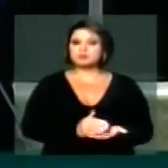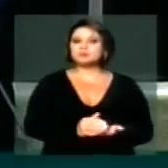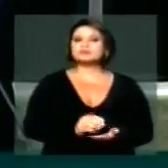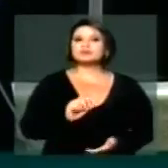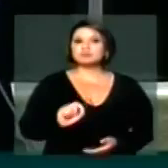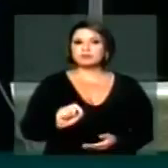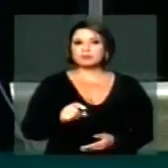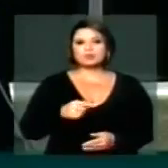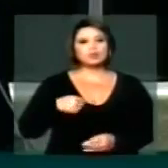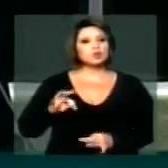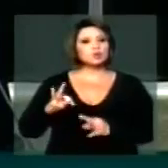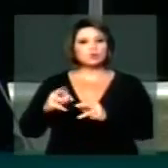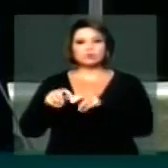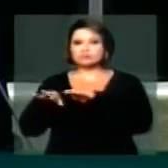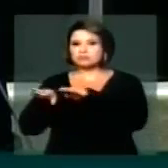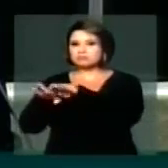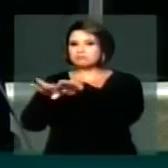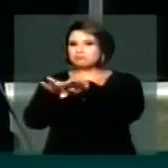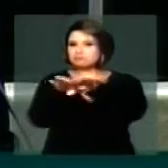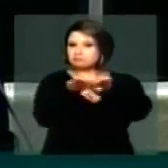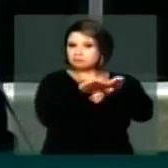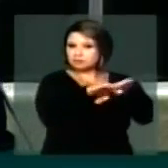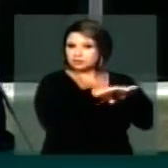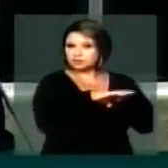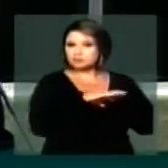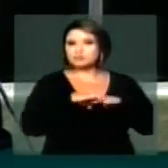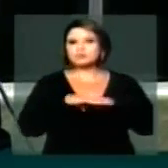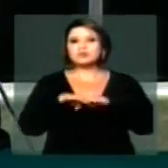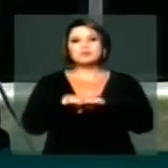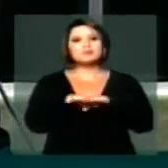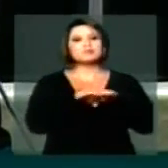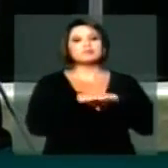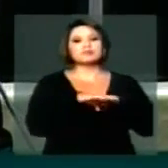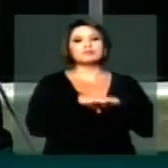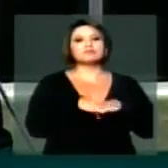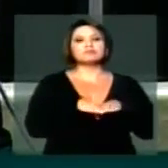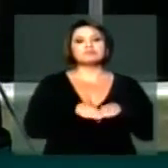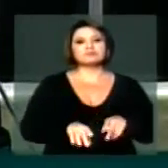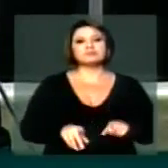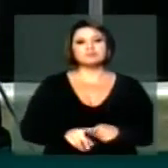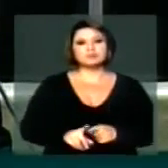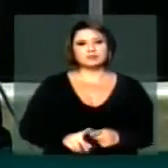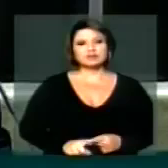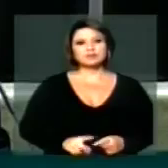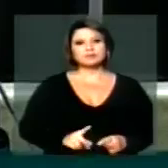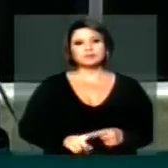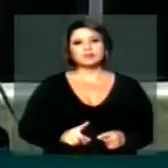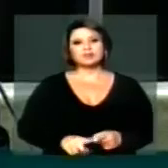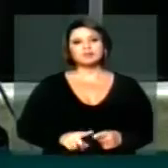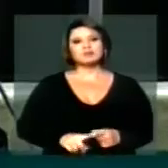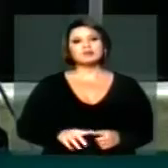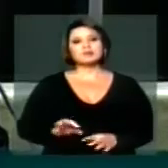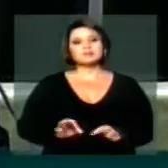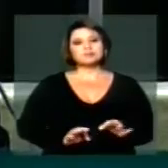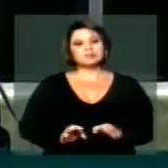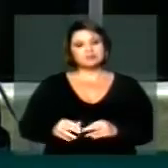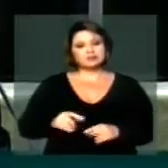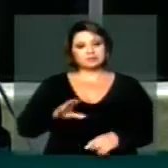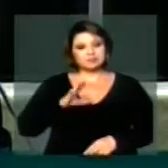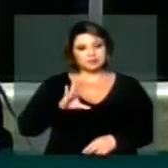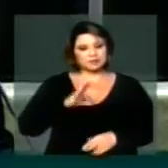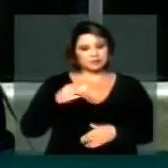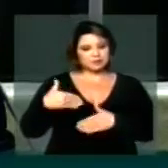todos aqui somos iguais, porque fomos investidos pelo poder